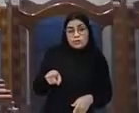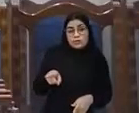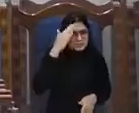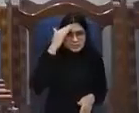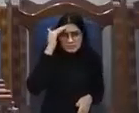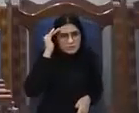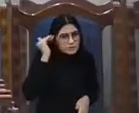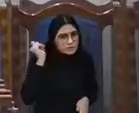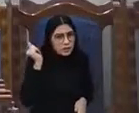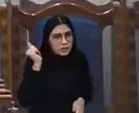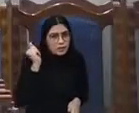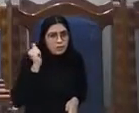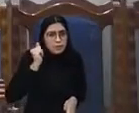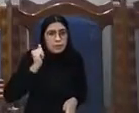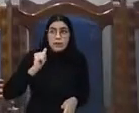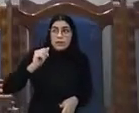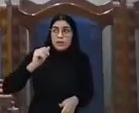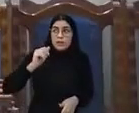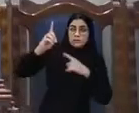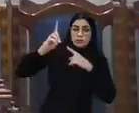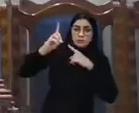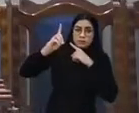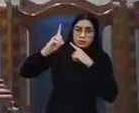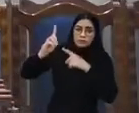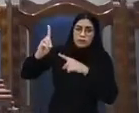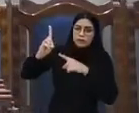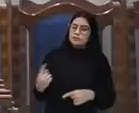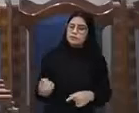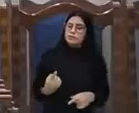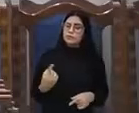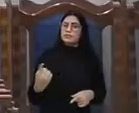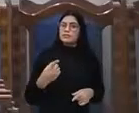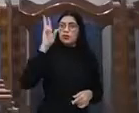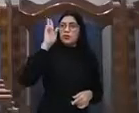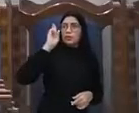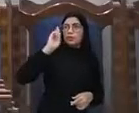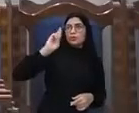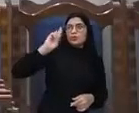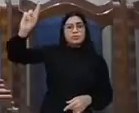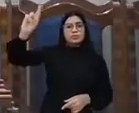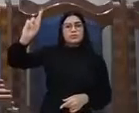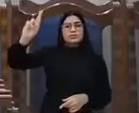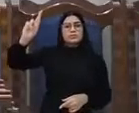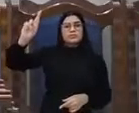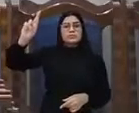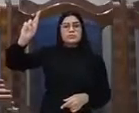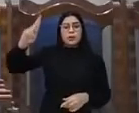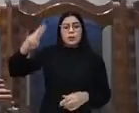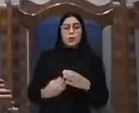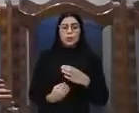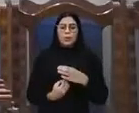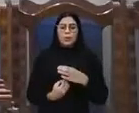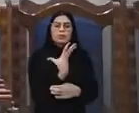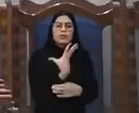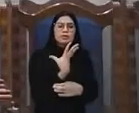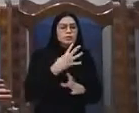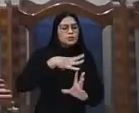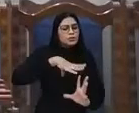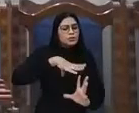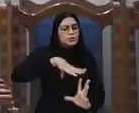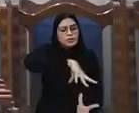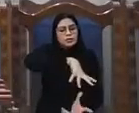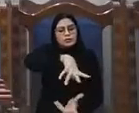não ouviu que o eterno Deus, o Senhor, o Adonai, o Criador dos céus